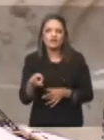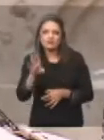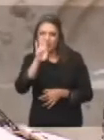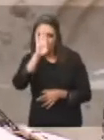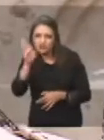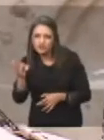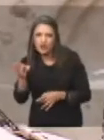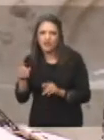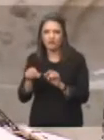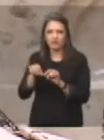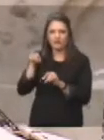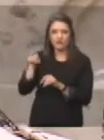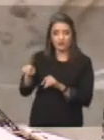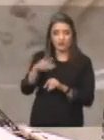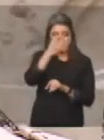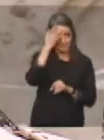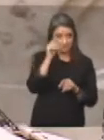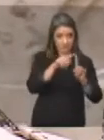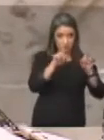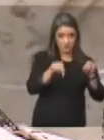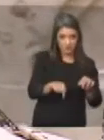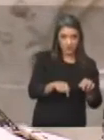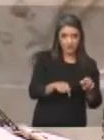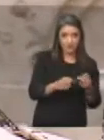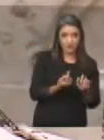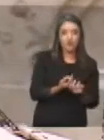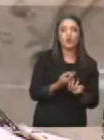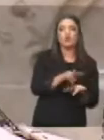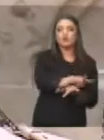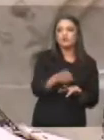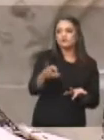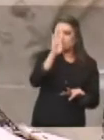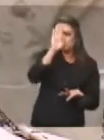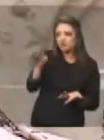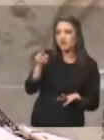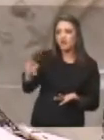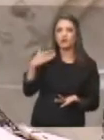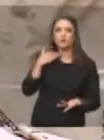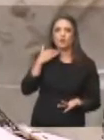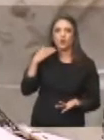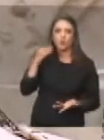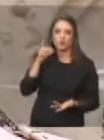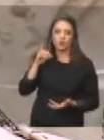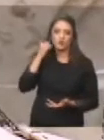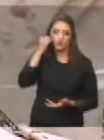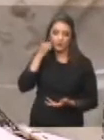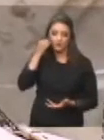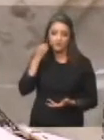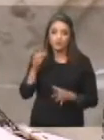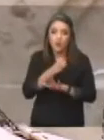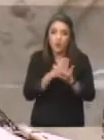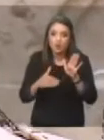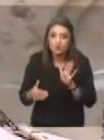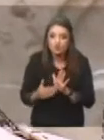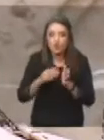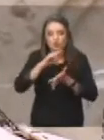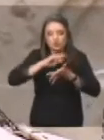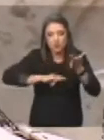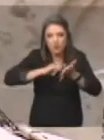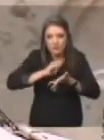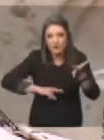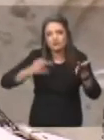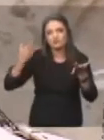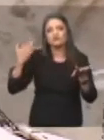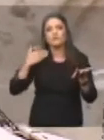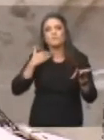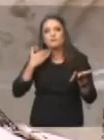realizadas diretamente pelos servidores na sua conta bancária. Todos os exames feitos nos documentos e dados referentes à quebra de sigilo